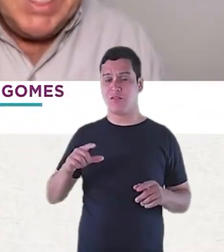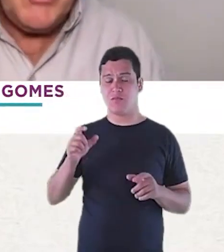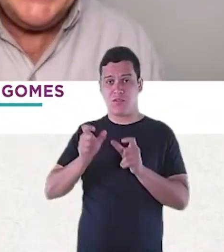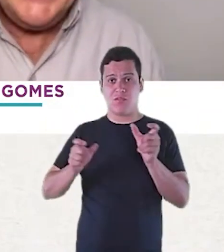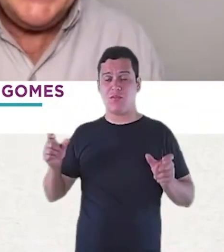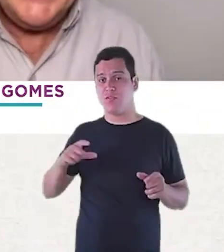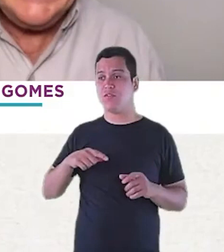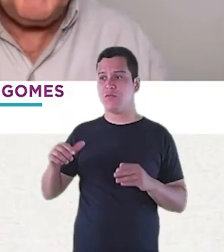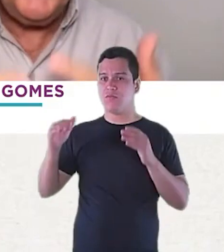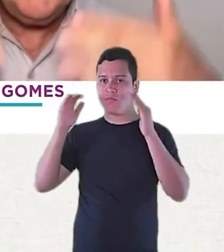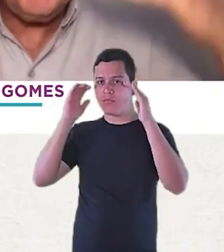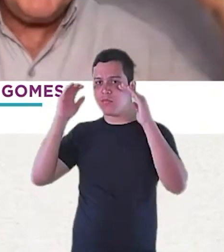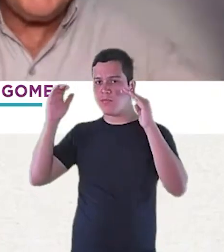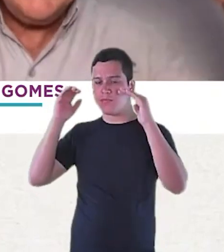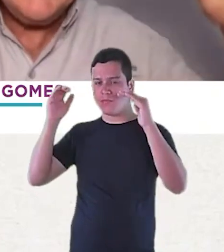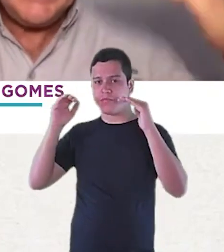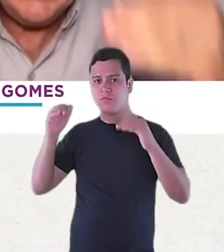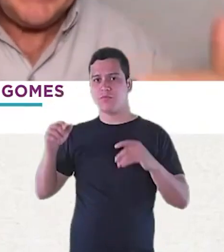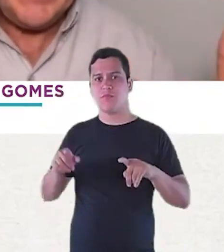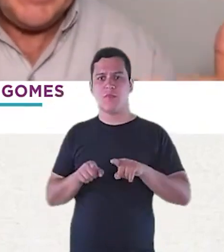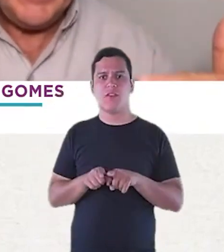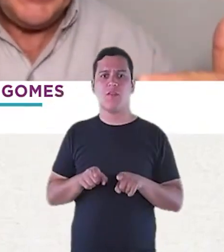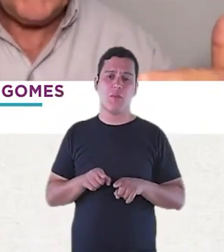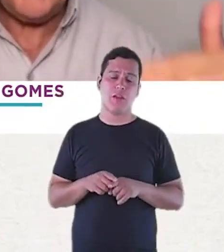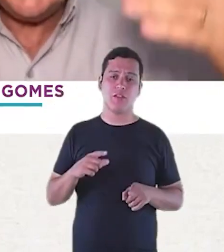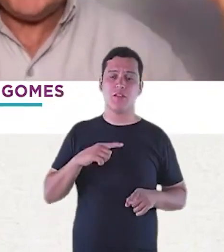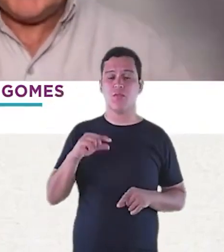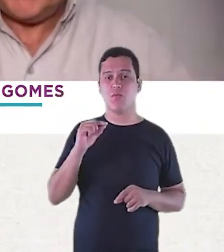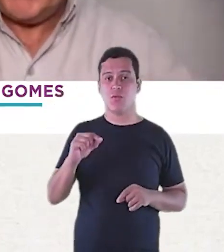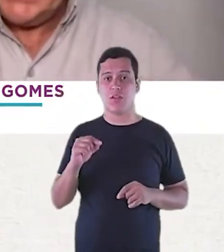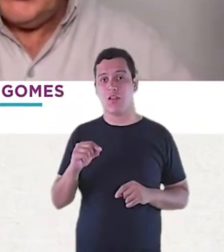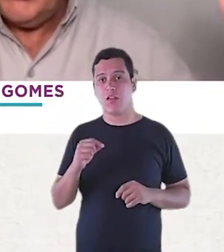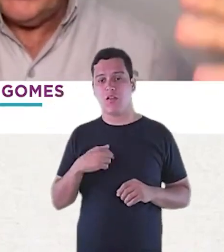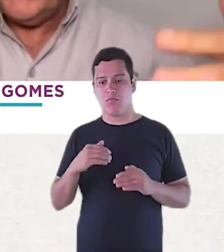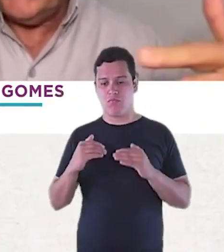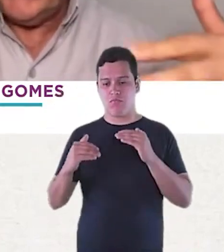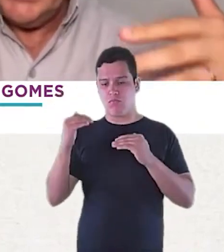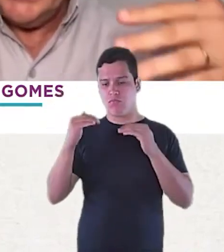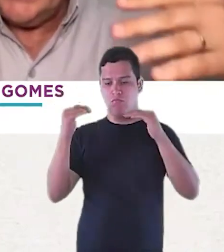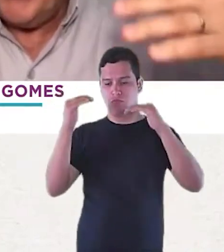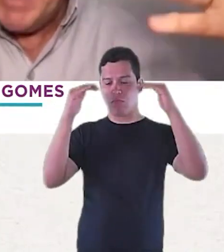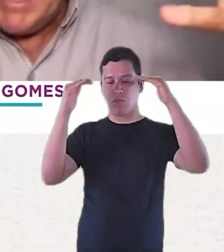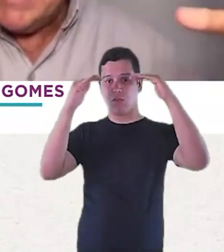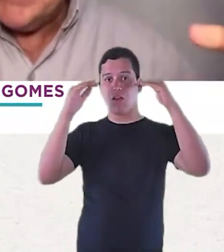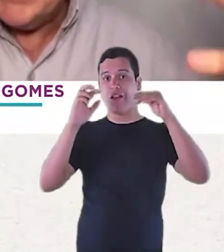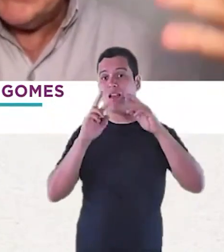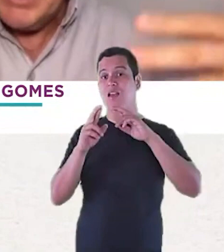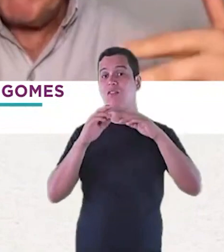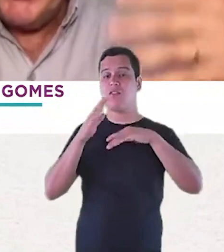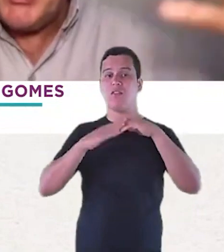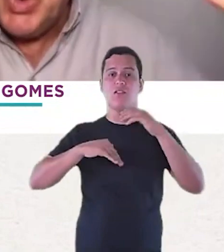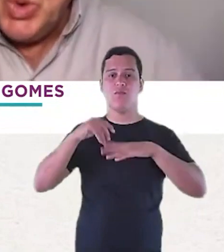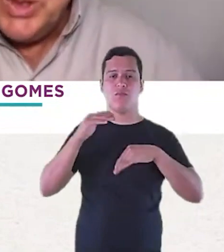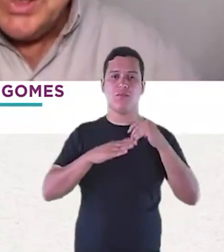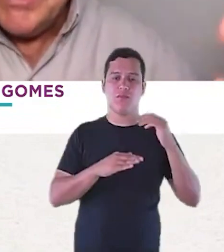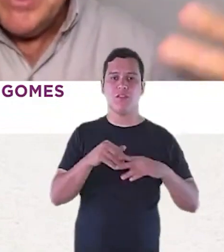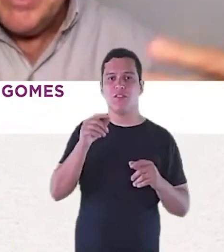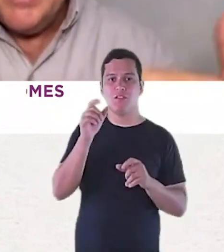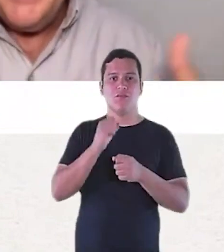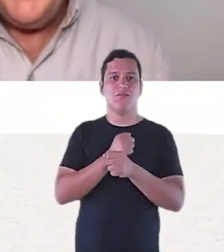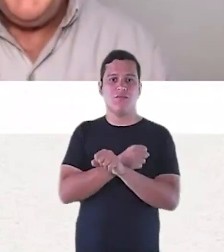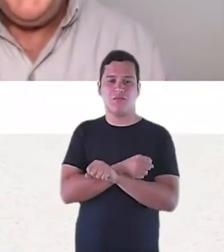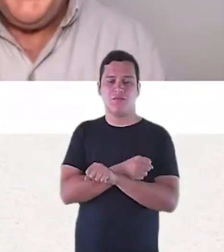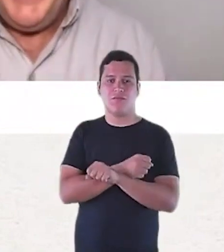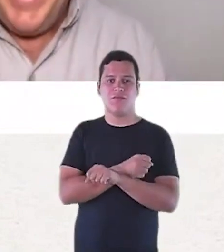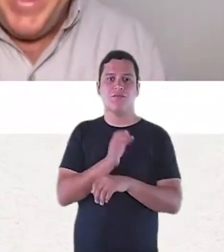havia também uma hierarquia por especialidades. Soldados que eram metalúrgicos, eram mestres, os mestres pintores. Das